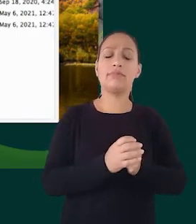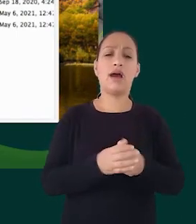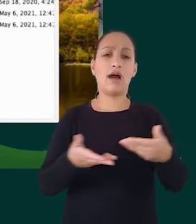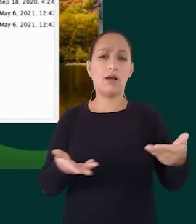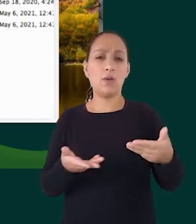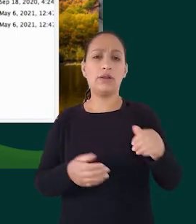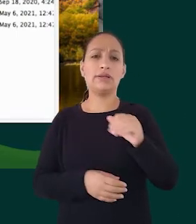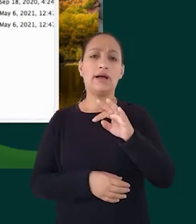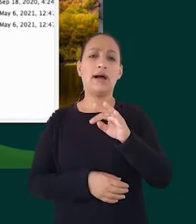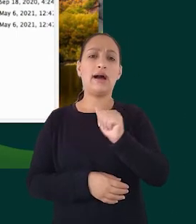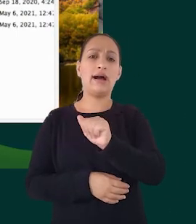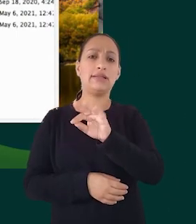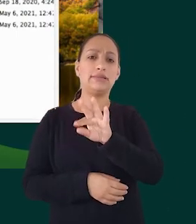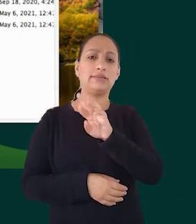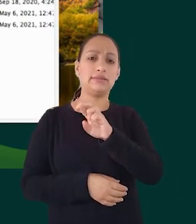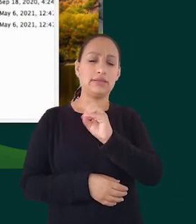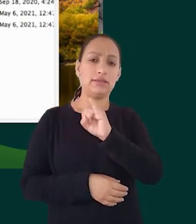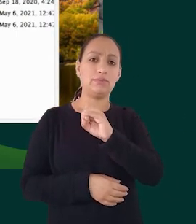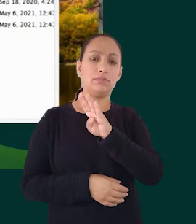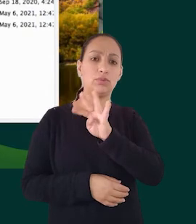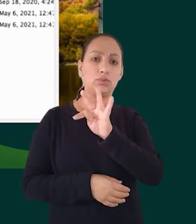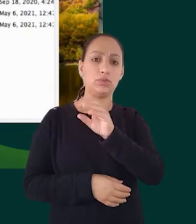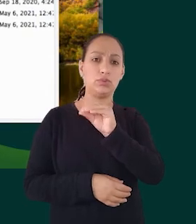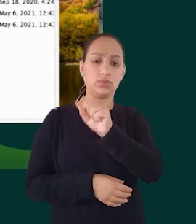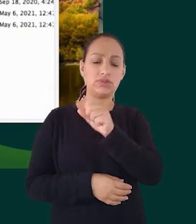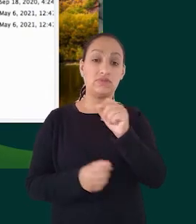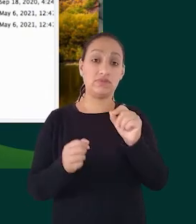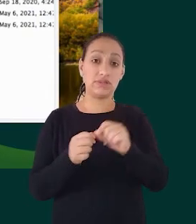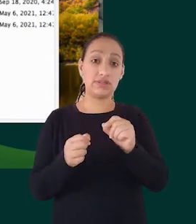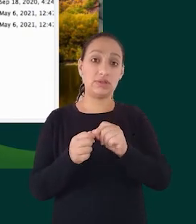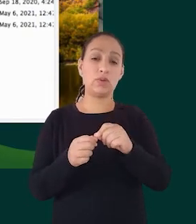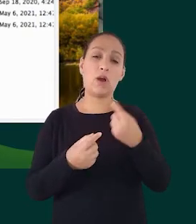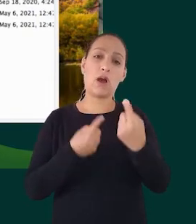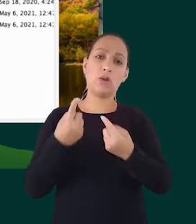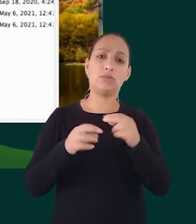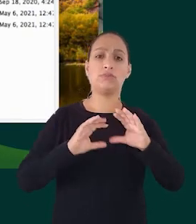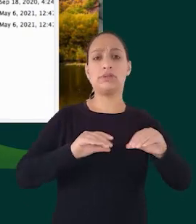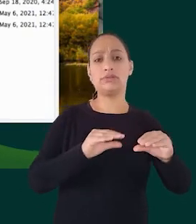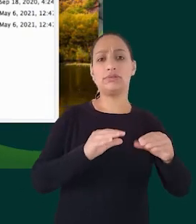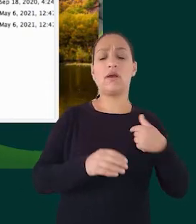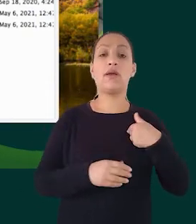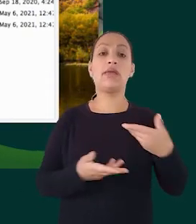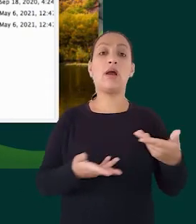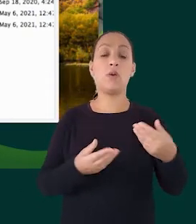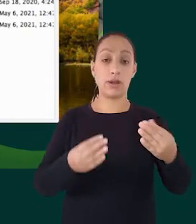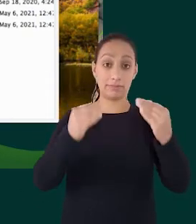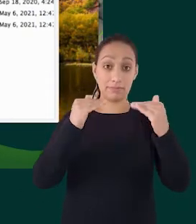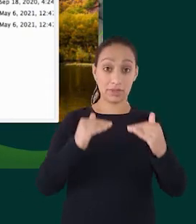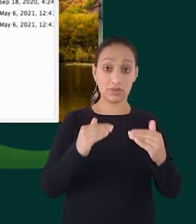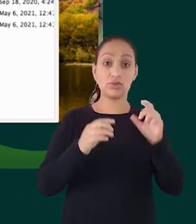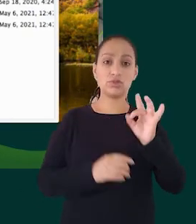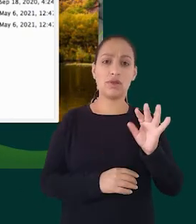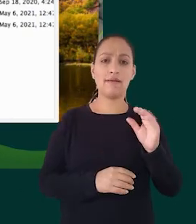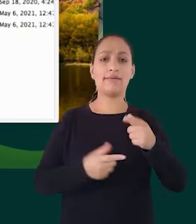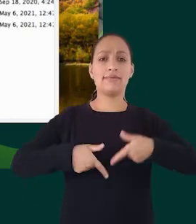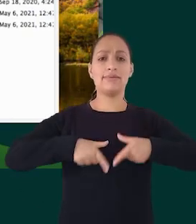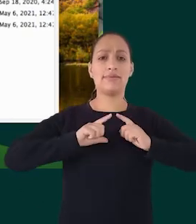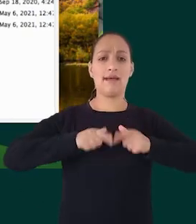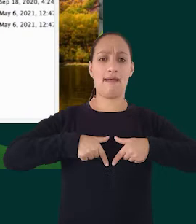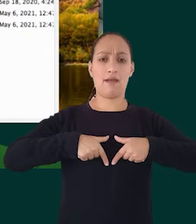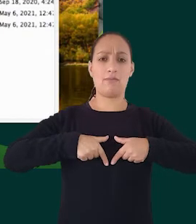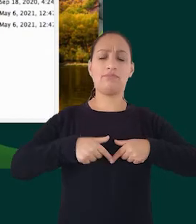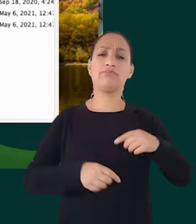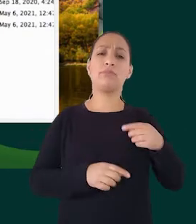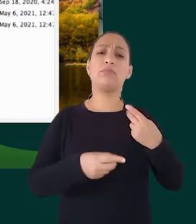outras manipulações, e aqui embaixo eu estou pegando só os dados de Israel. Por que que eu peguei Israel? Porque Israel é um país que